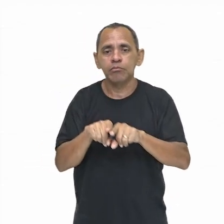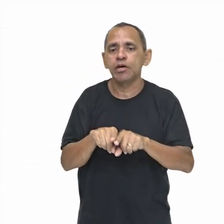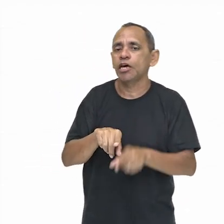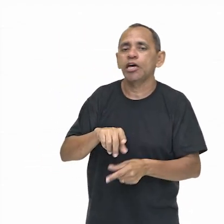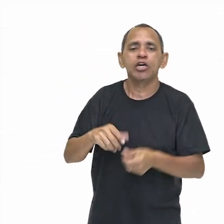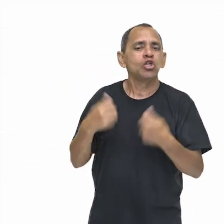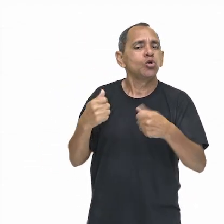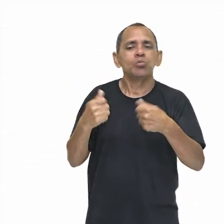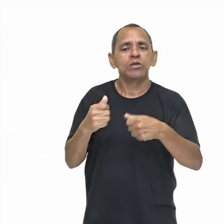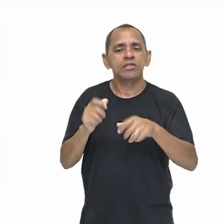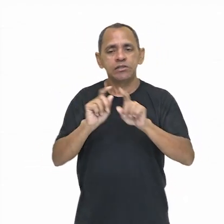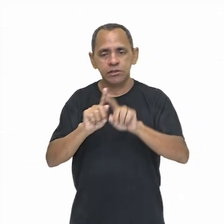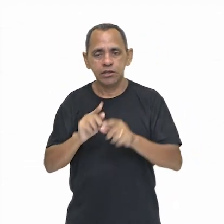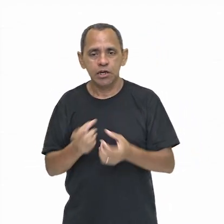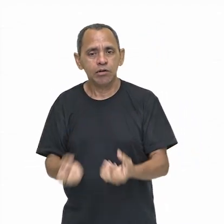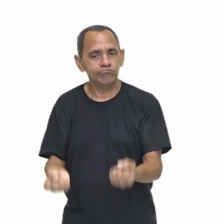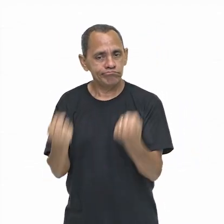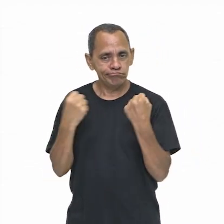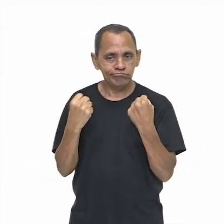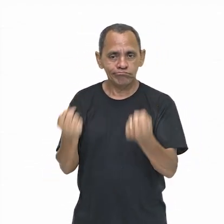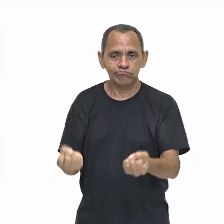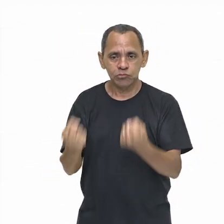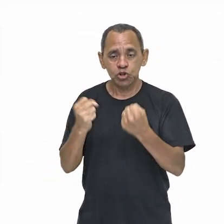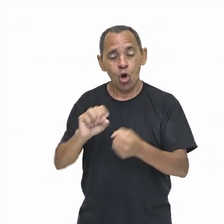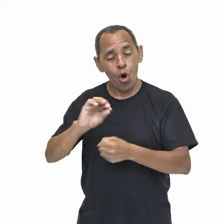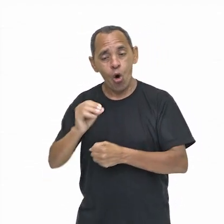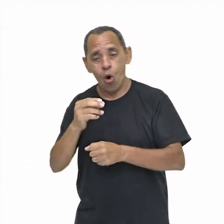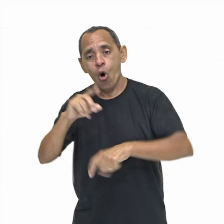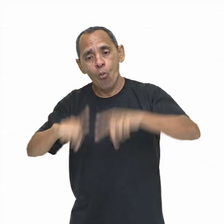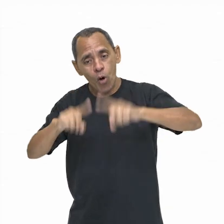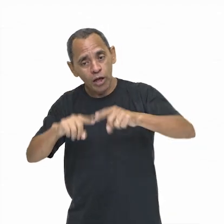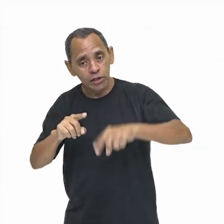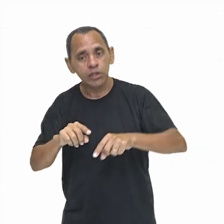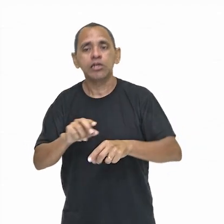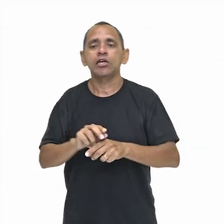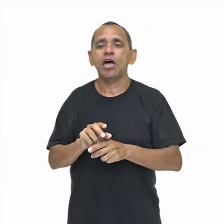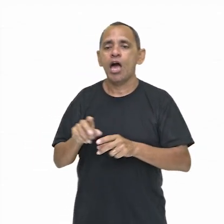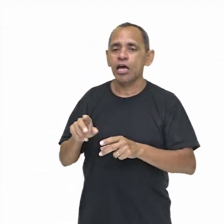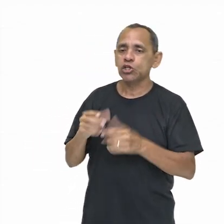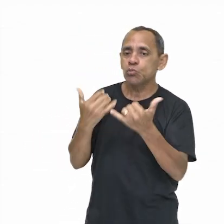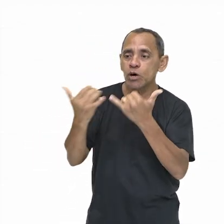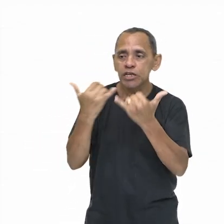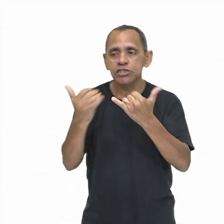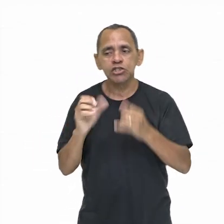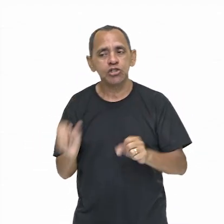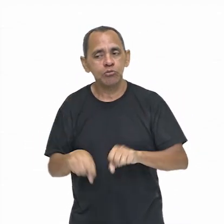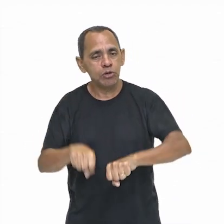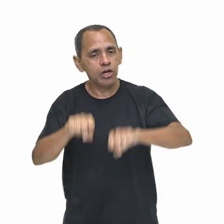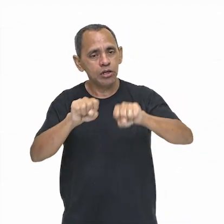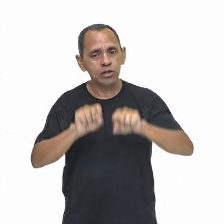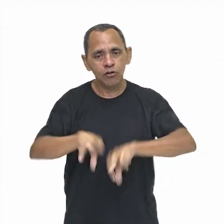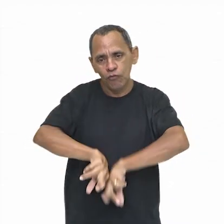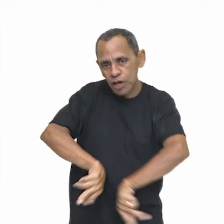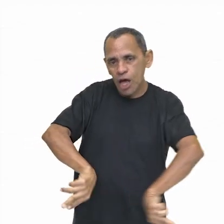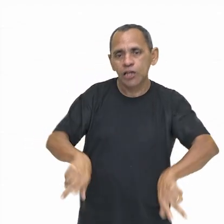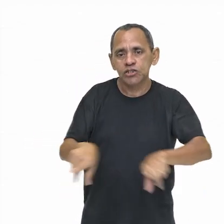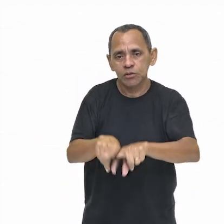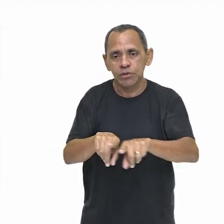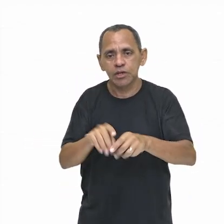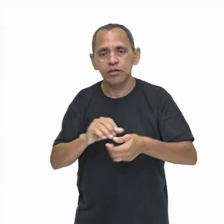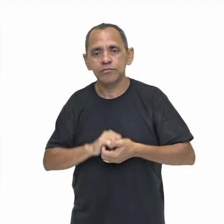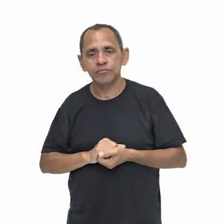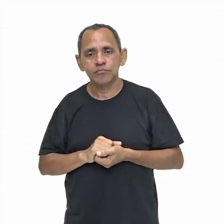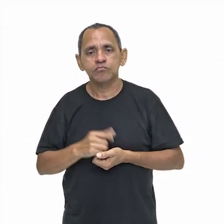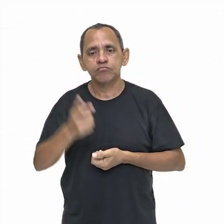similares. A calistenia desenvolve habilidades como força sobre o próprio corpo, equilíbrio, noção espacial,